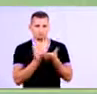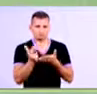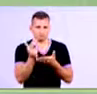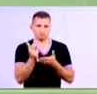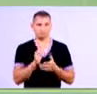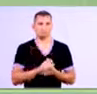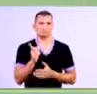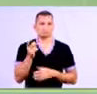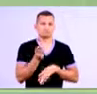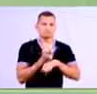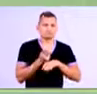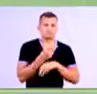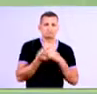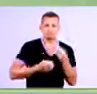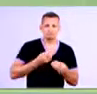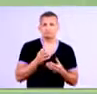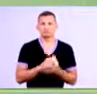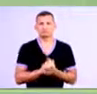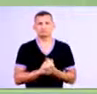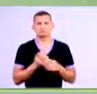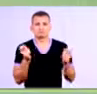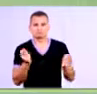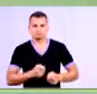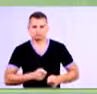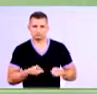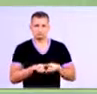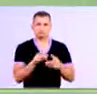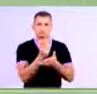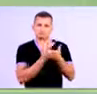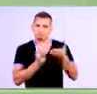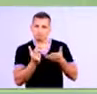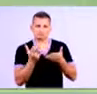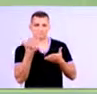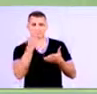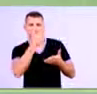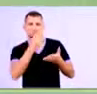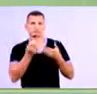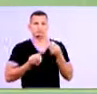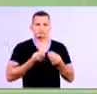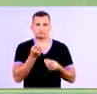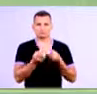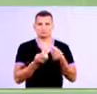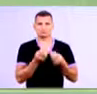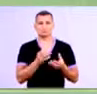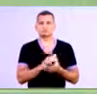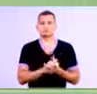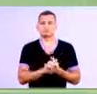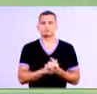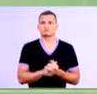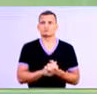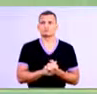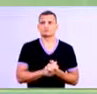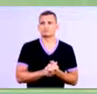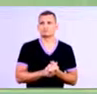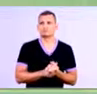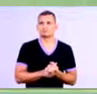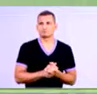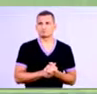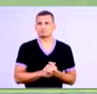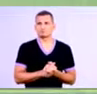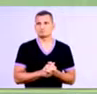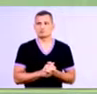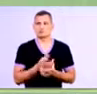que aborda as possibilidades e habilidades estéticas como fatores chaves, uma vez que uma